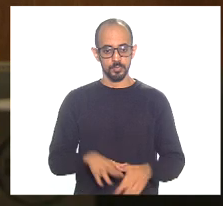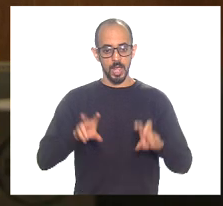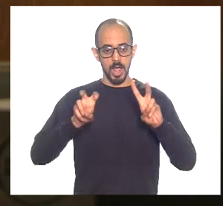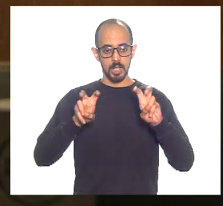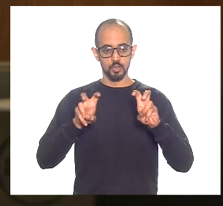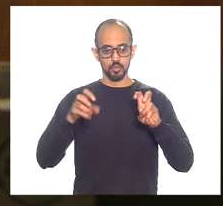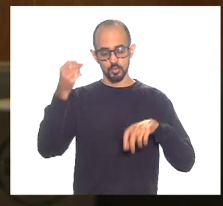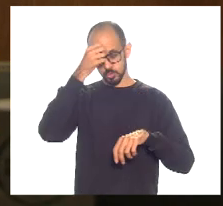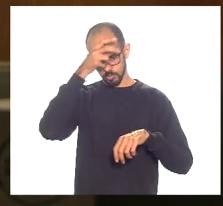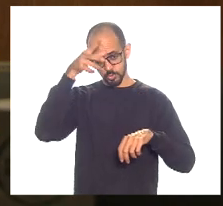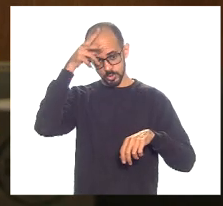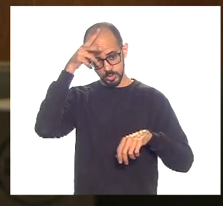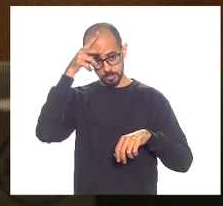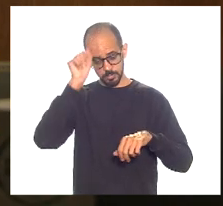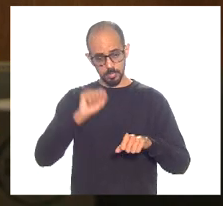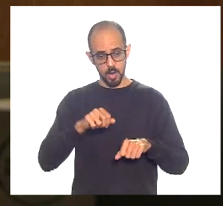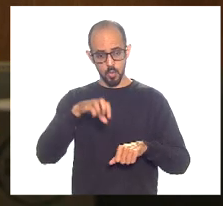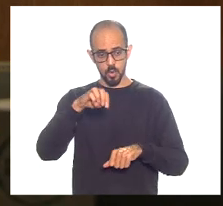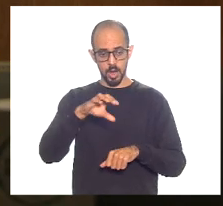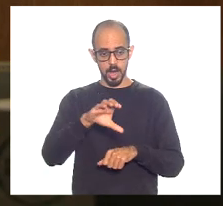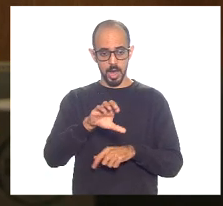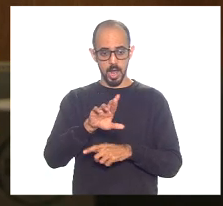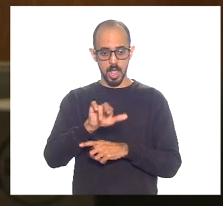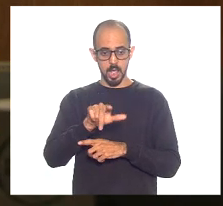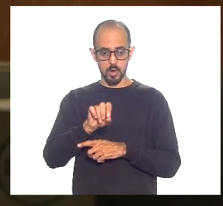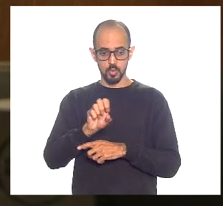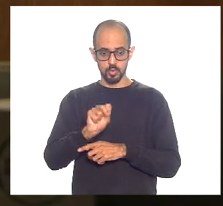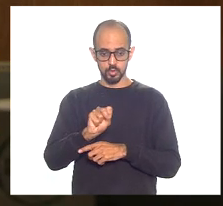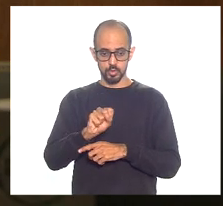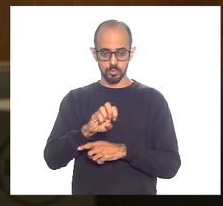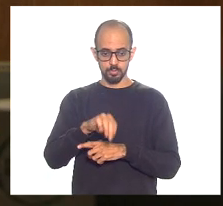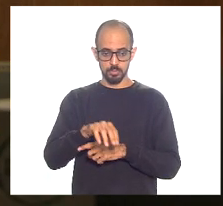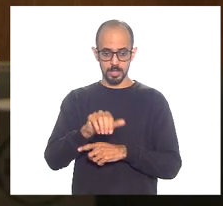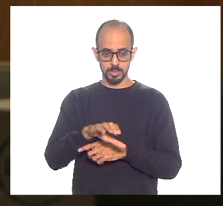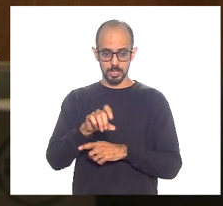Desenvolvimento Regional, deputado Carlos Macedo.